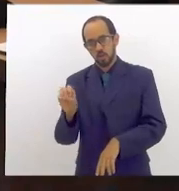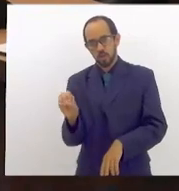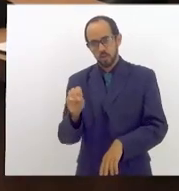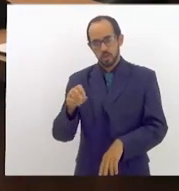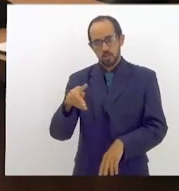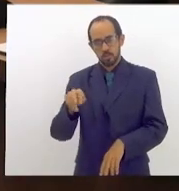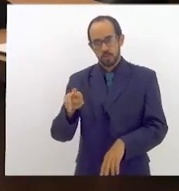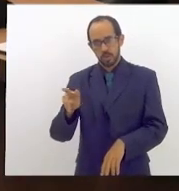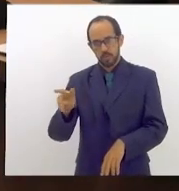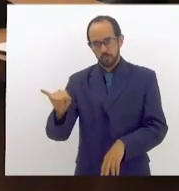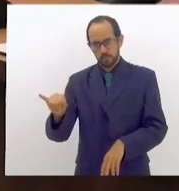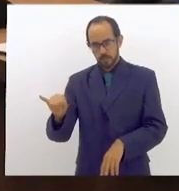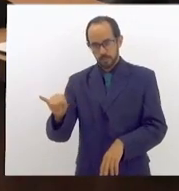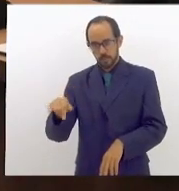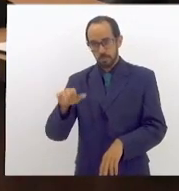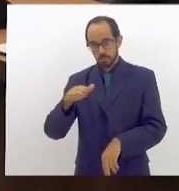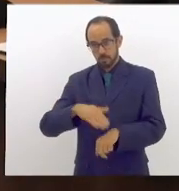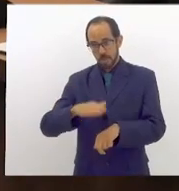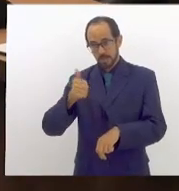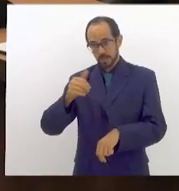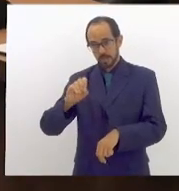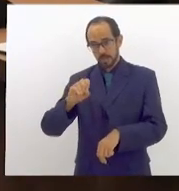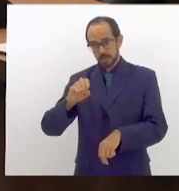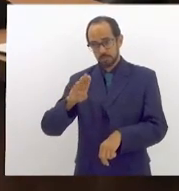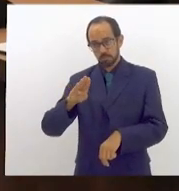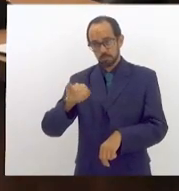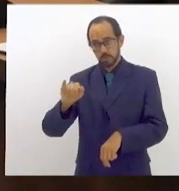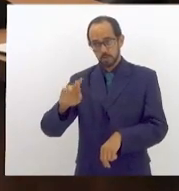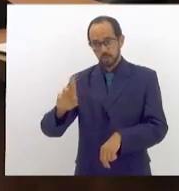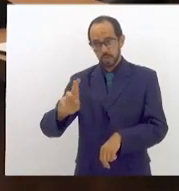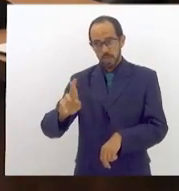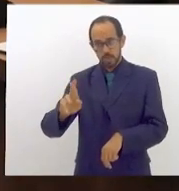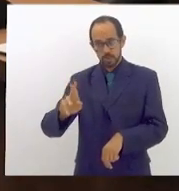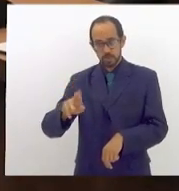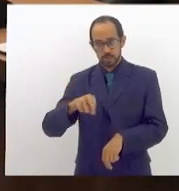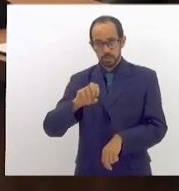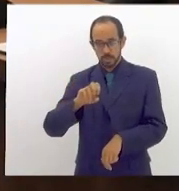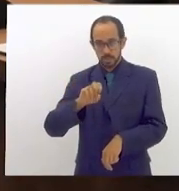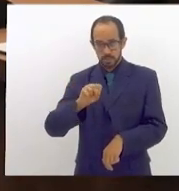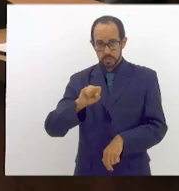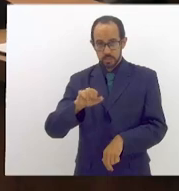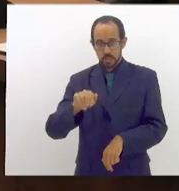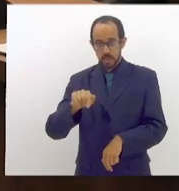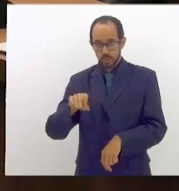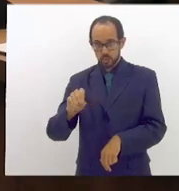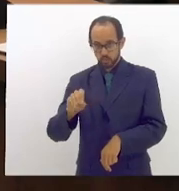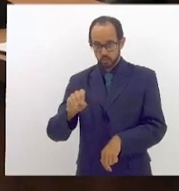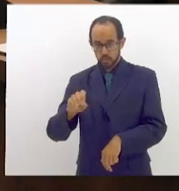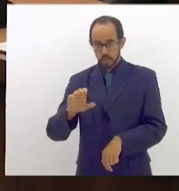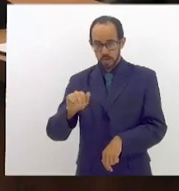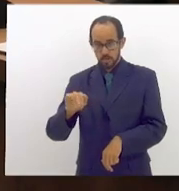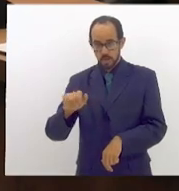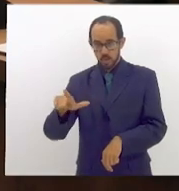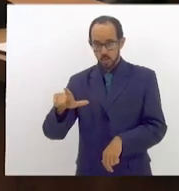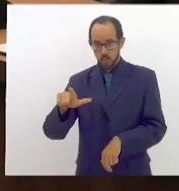de 10 bilhões de reais Sérgio Cabral Gustavo Barbosa